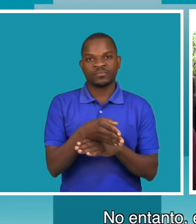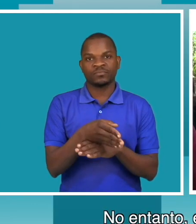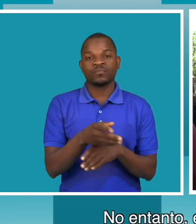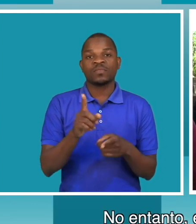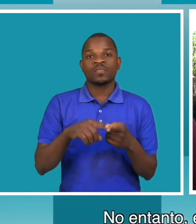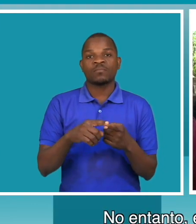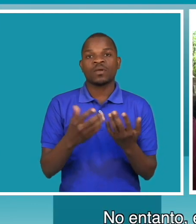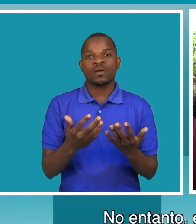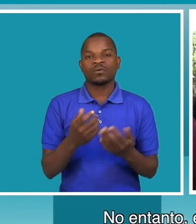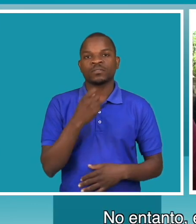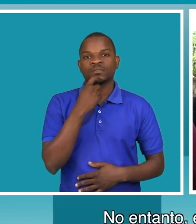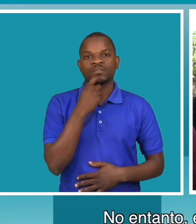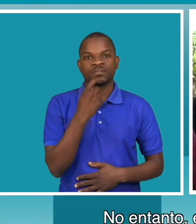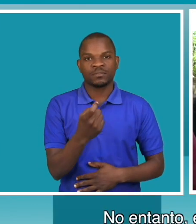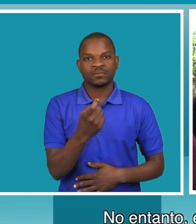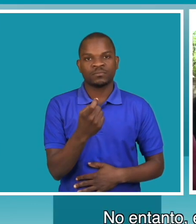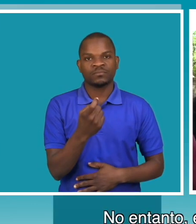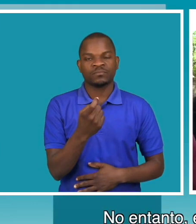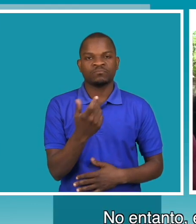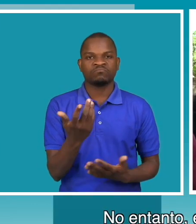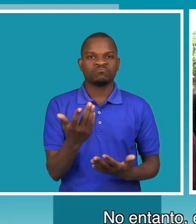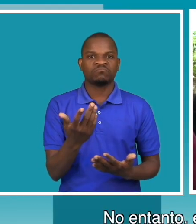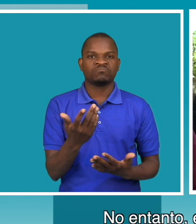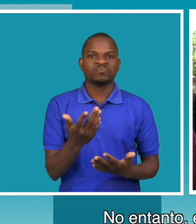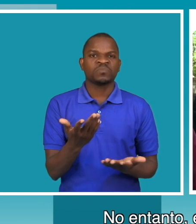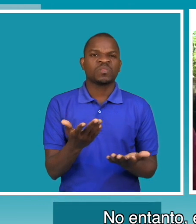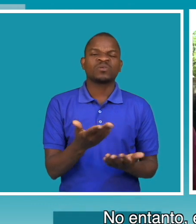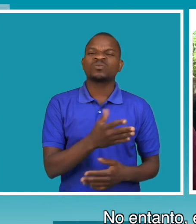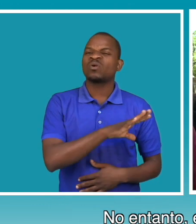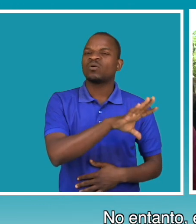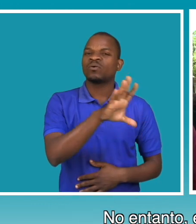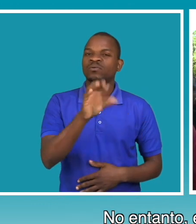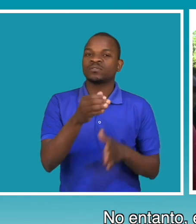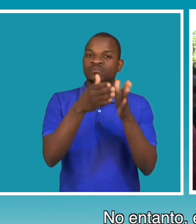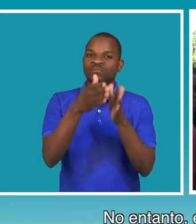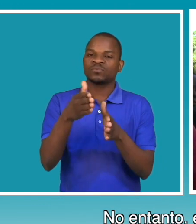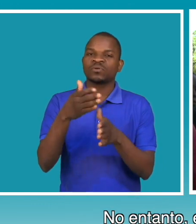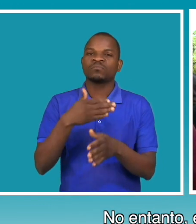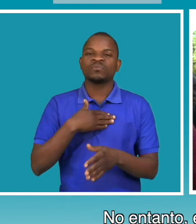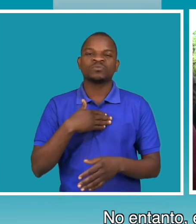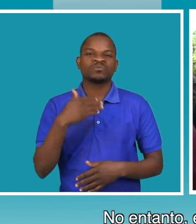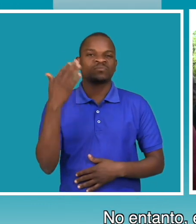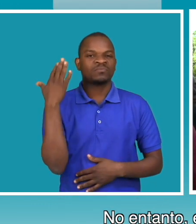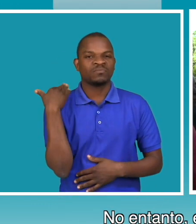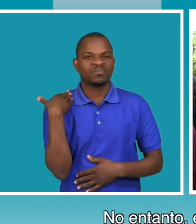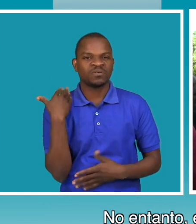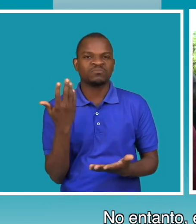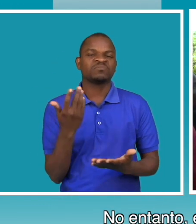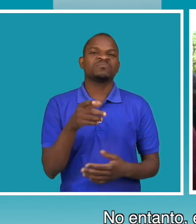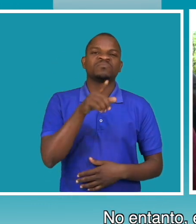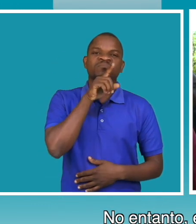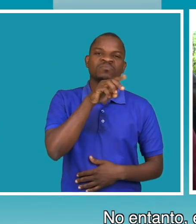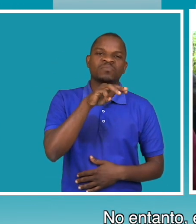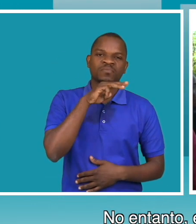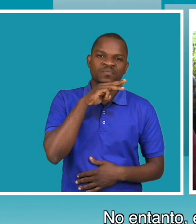No entanto, que eu digo, digo assim, meus irmãos, minhas irmãs, meus